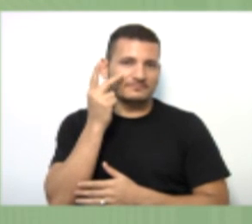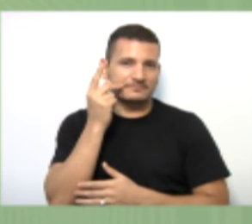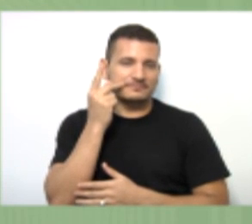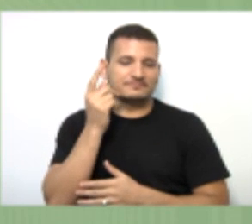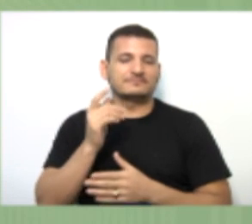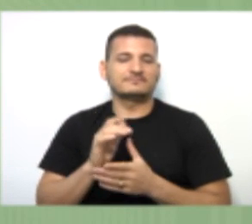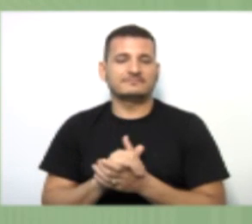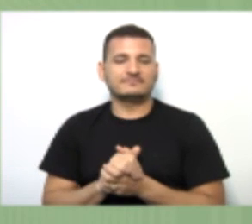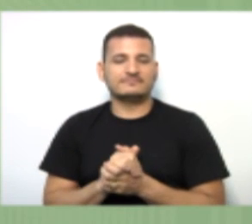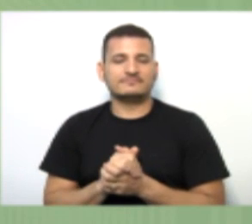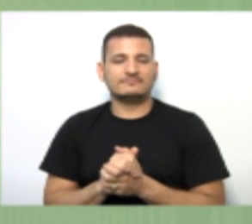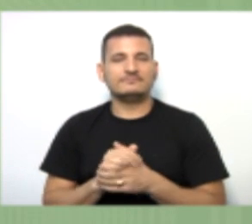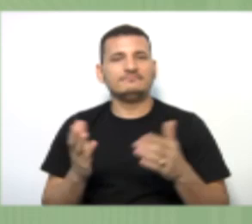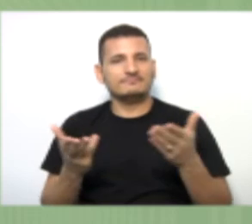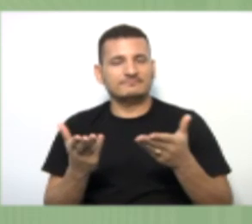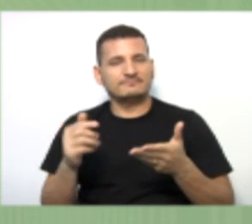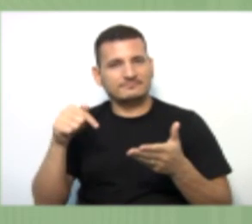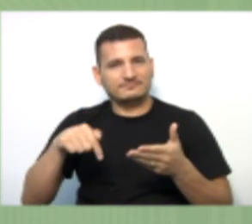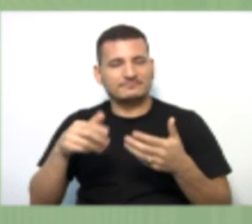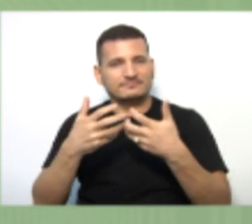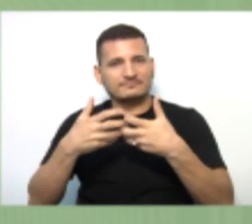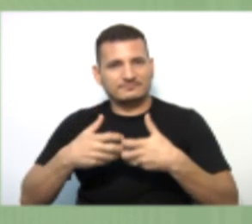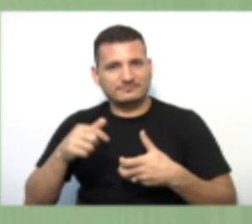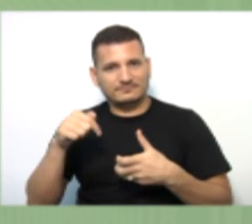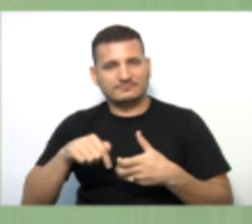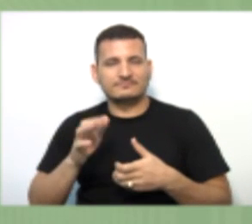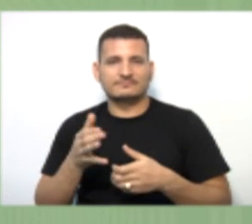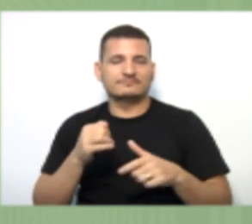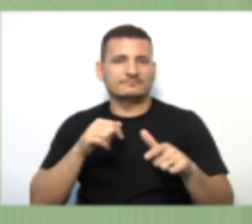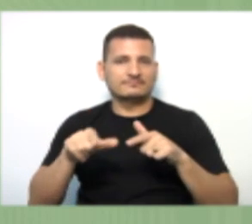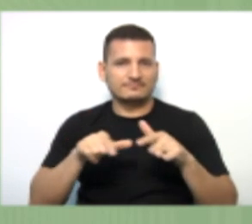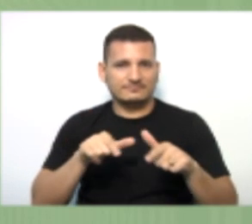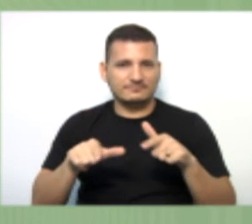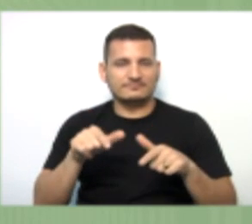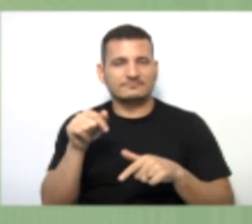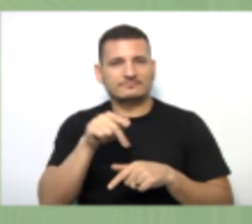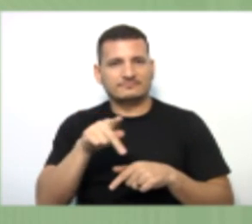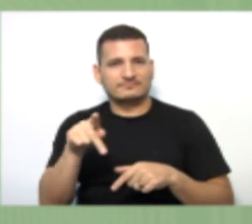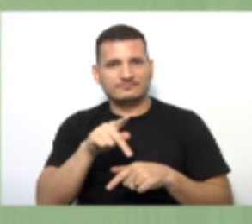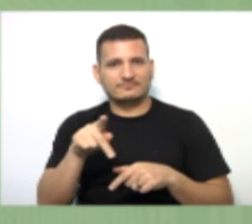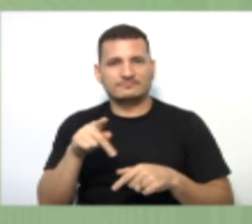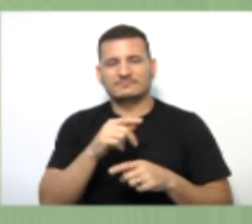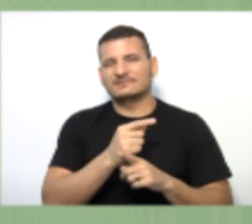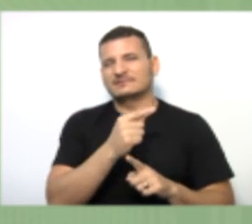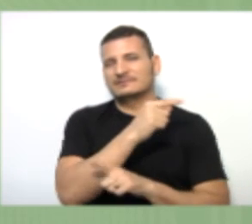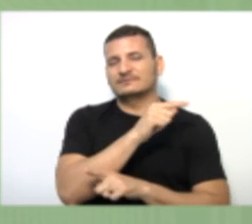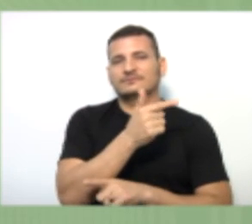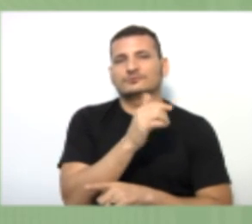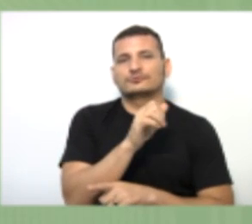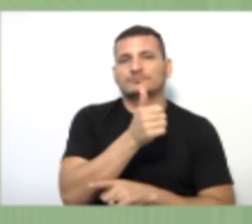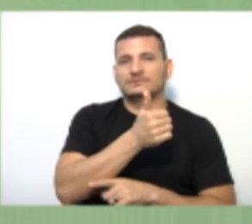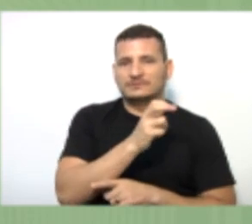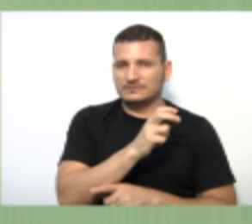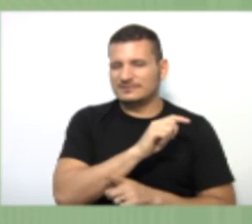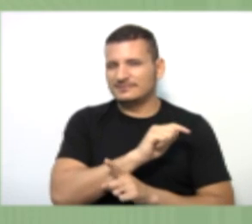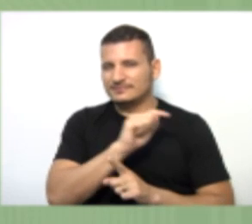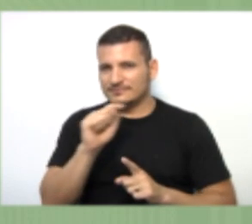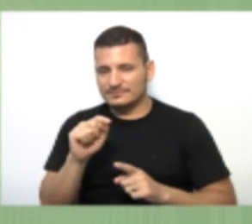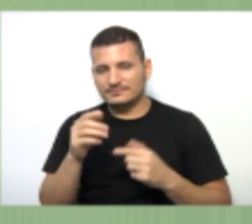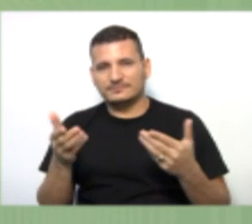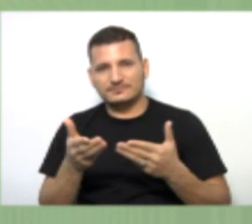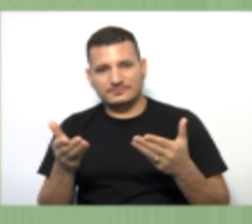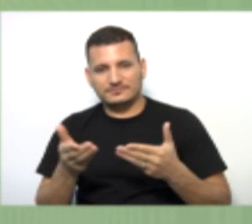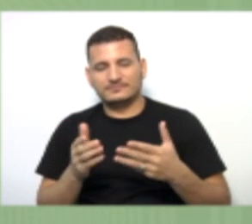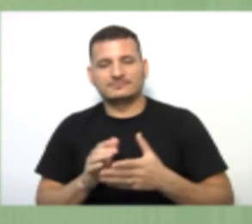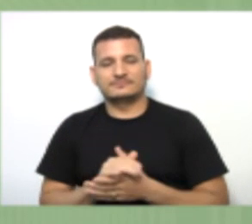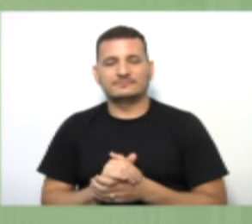e atualmente eu estou aqui no IFRO. Eu já trabalho como professor desde 2015 e espero estar